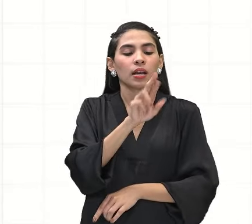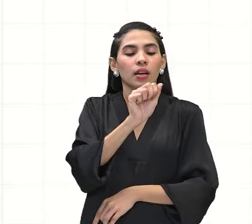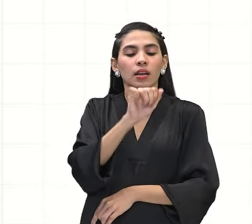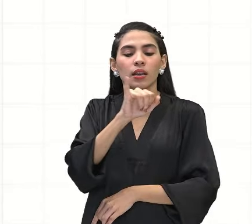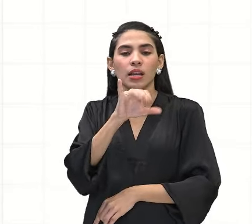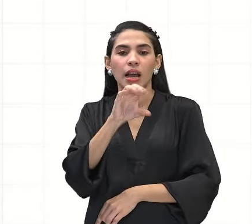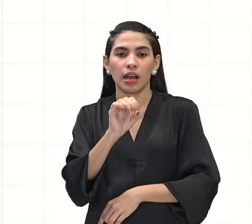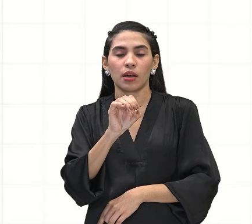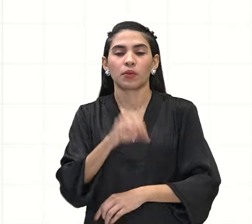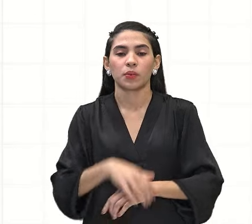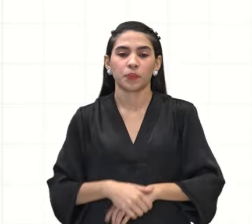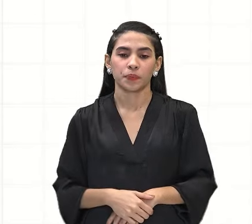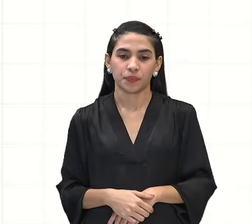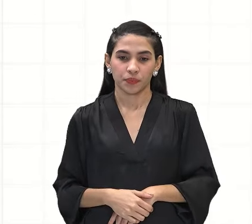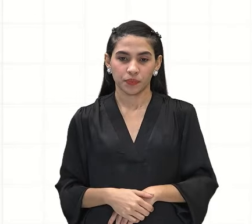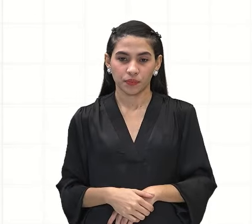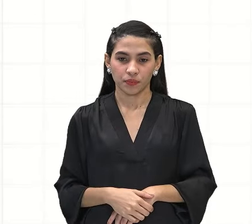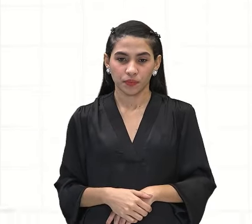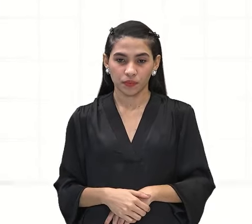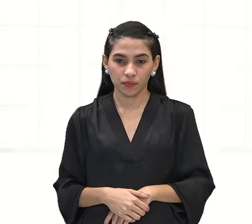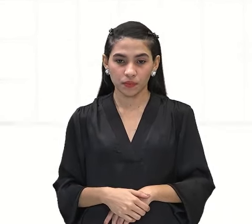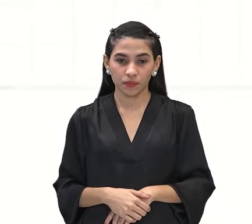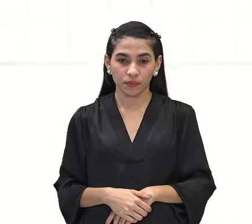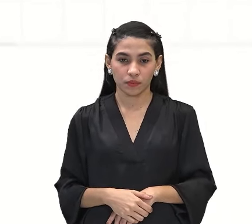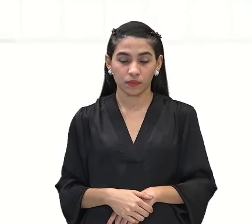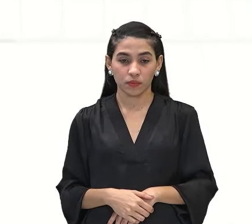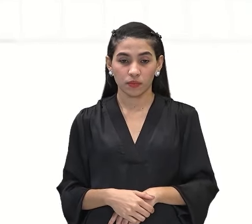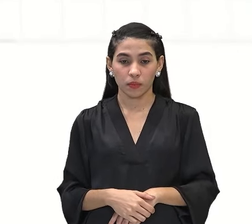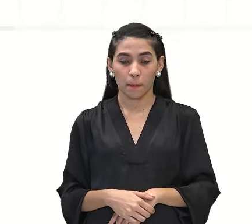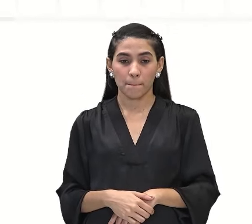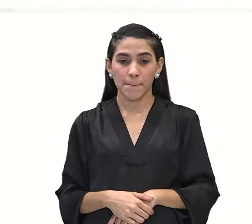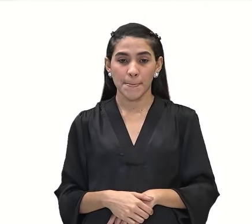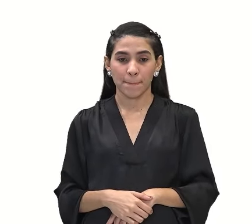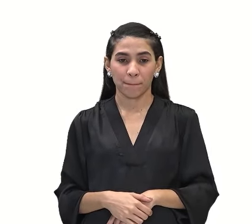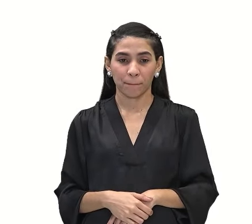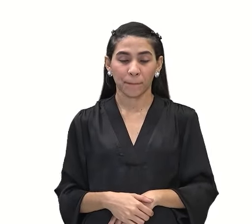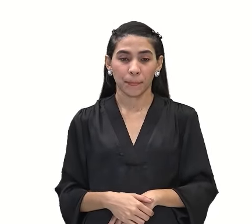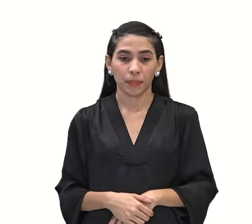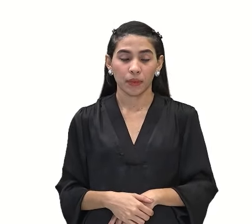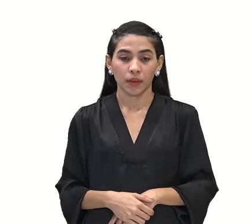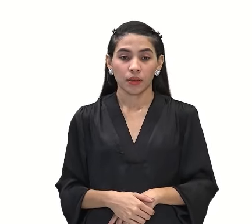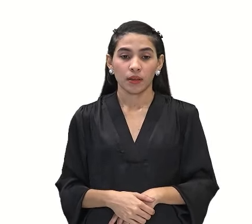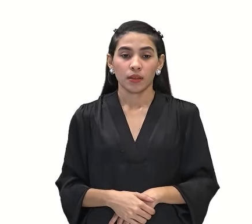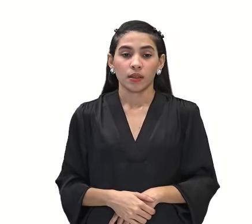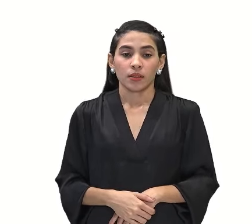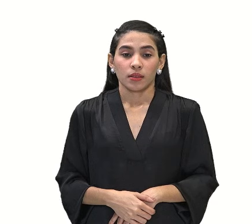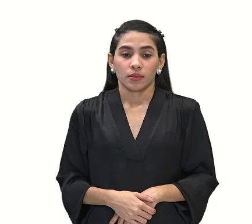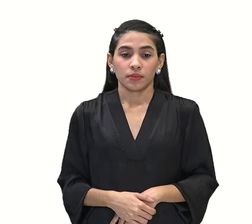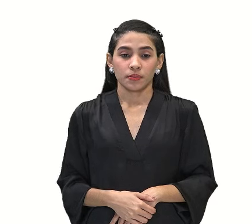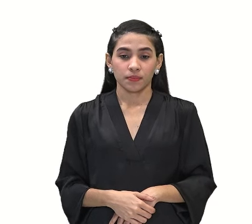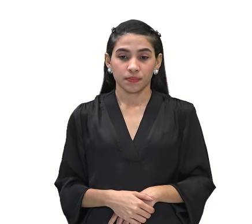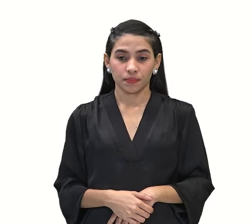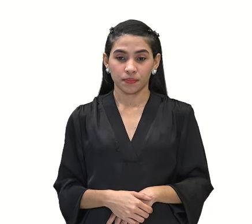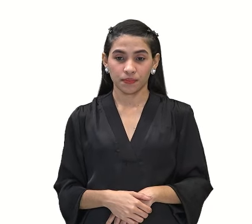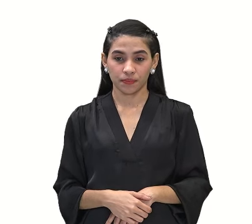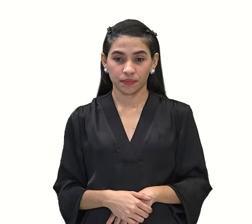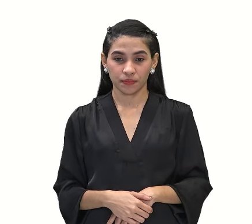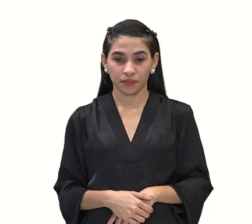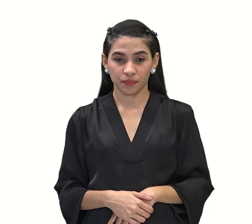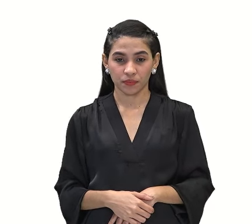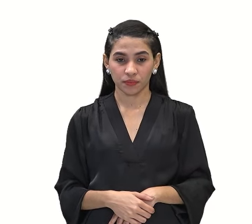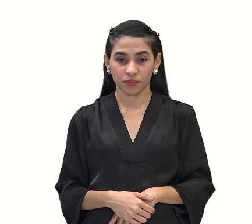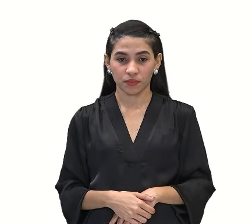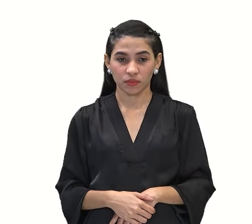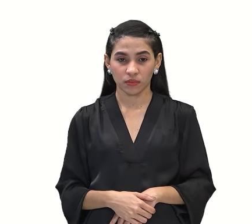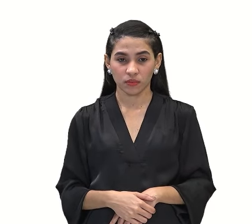raio nós temos o seguinte Olha lá nós vamos então né verificar o